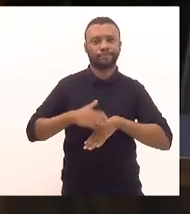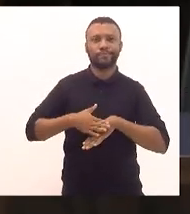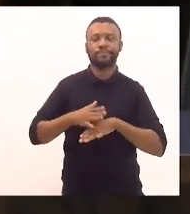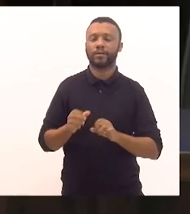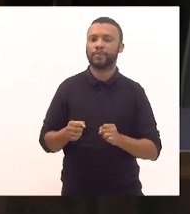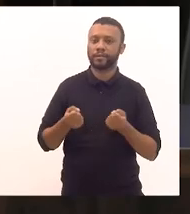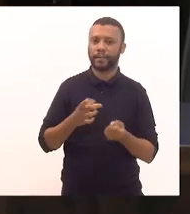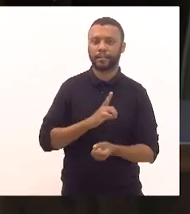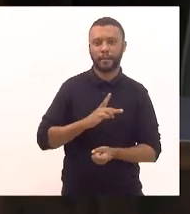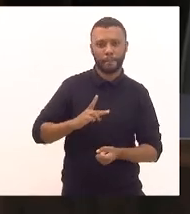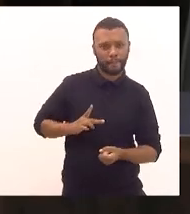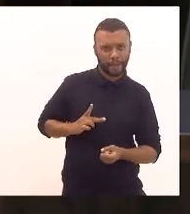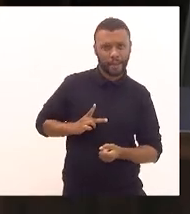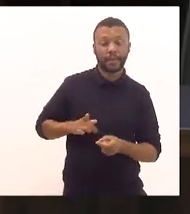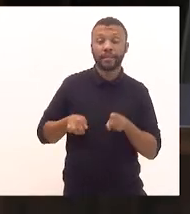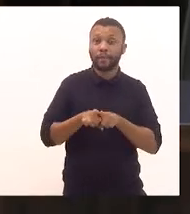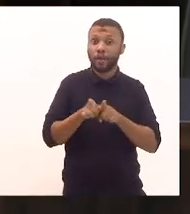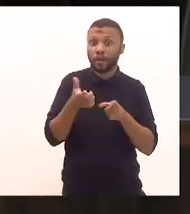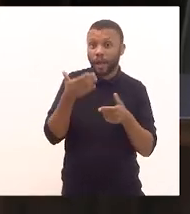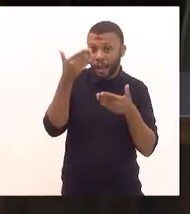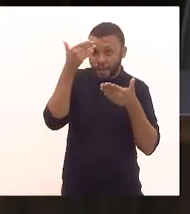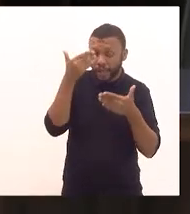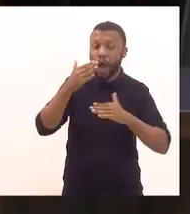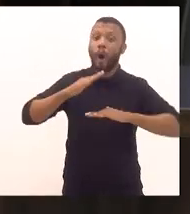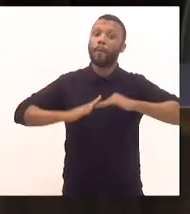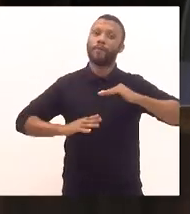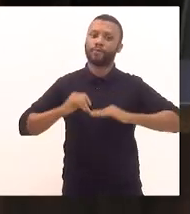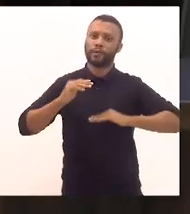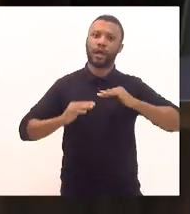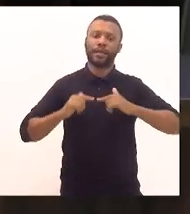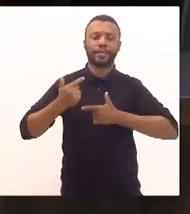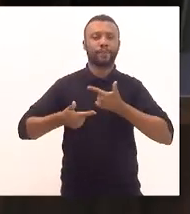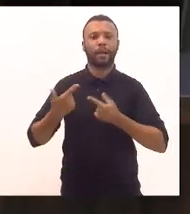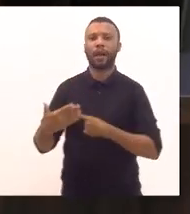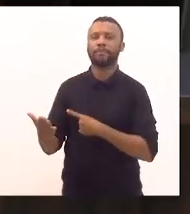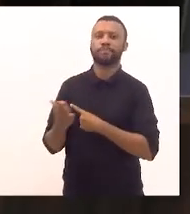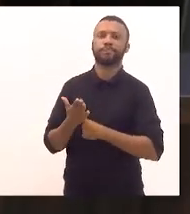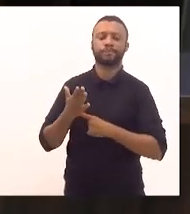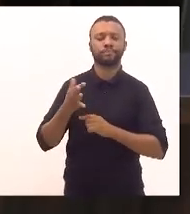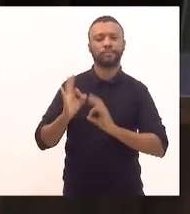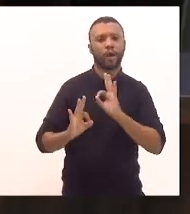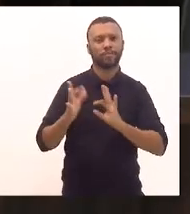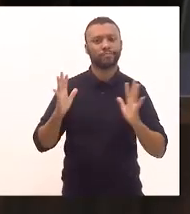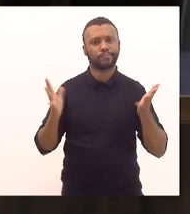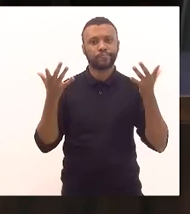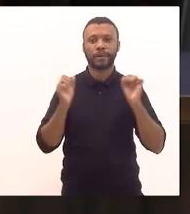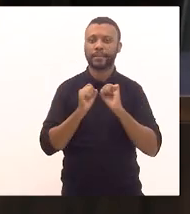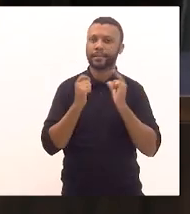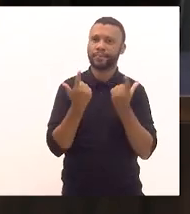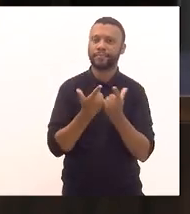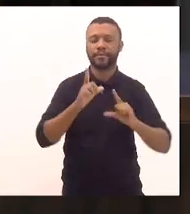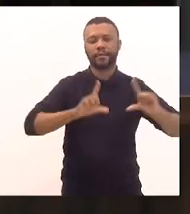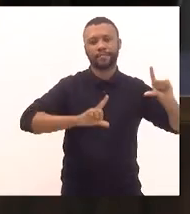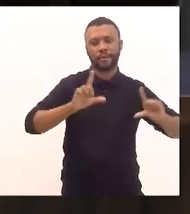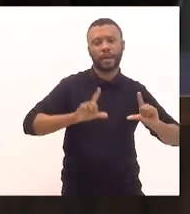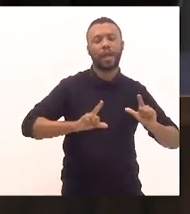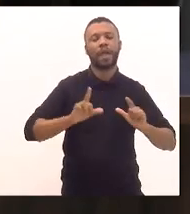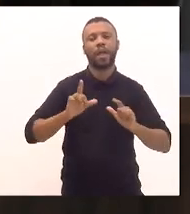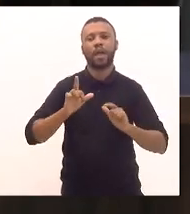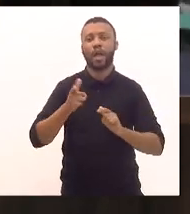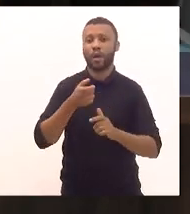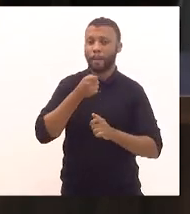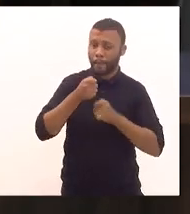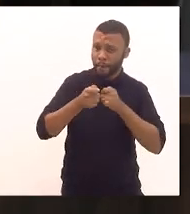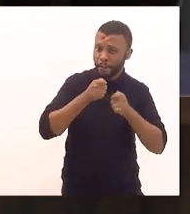públicos também não posso deixar de agradecer aqui os profissionais que contribuíram para esse evento a TV alerj cerimonial segurança